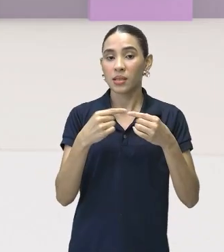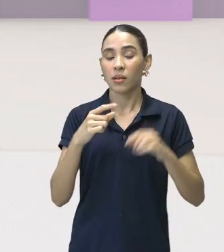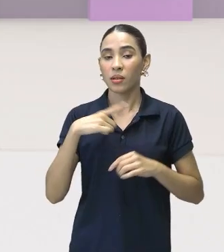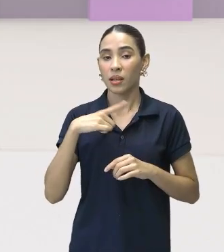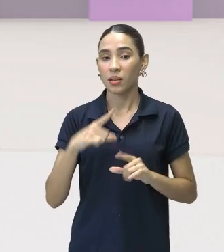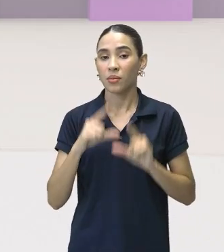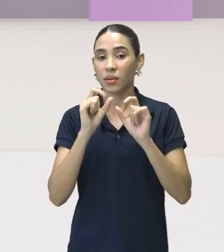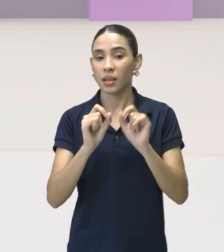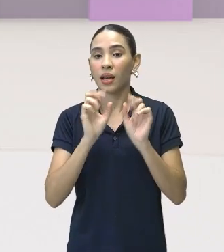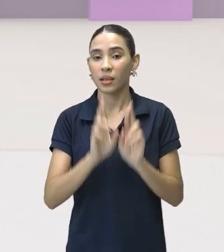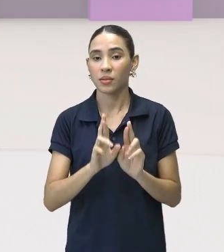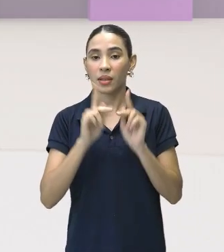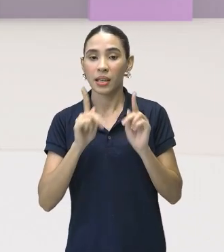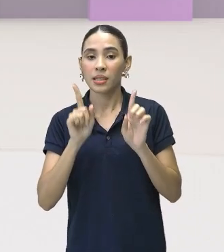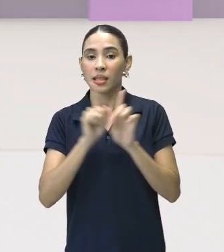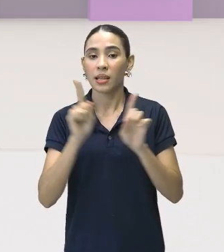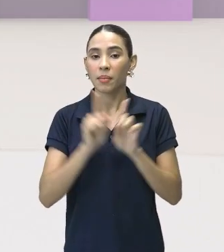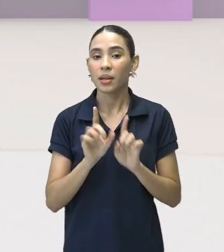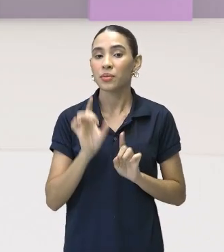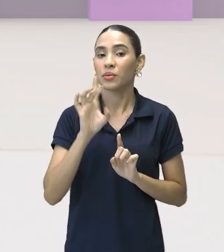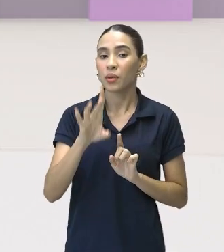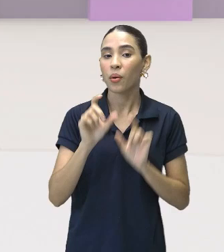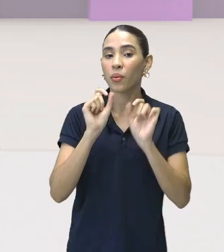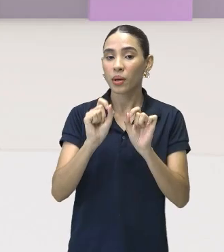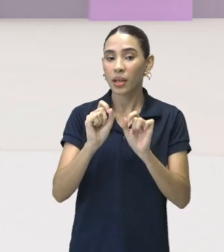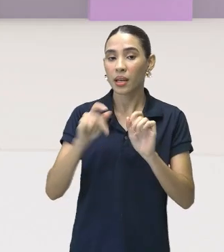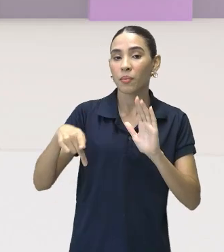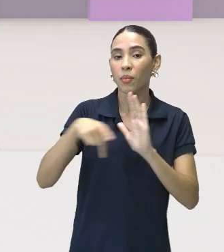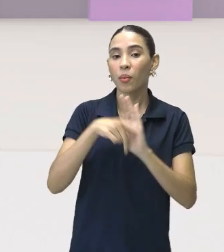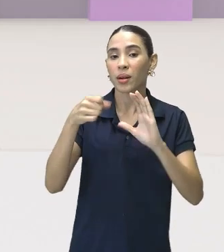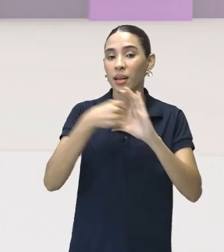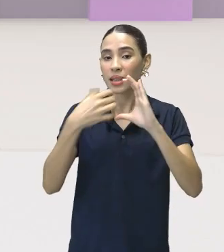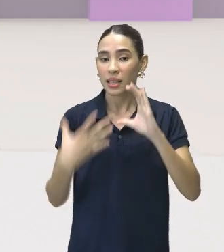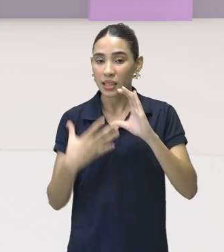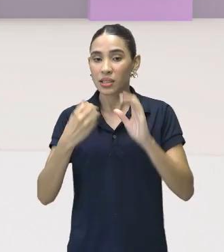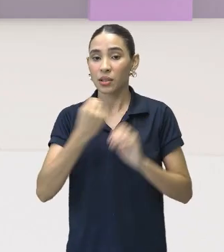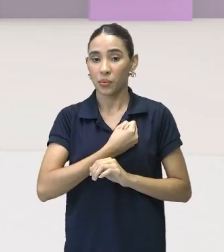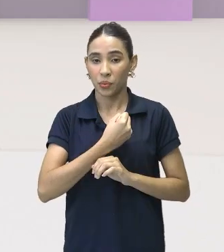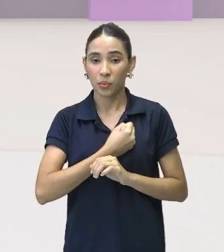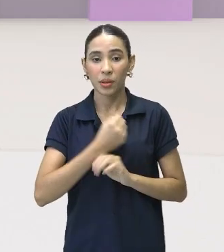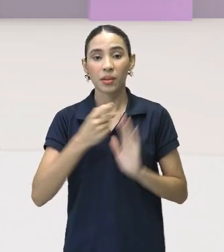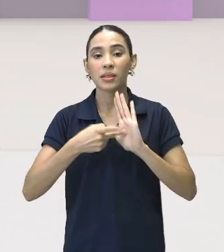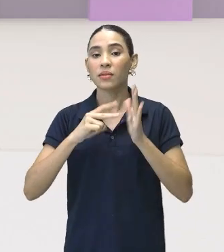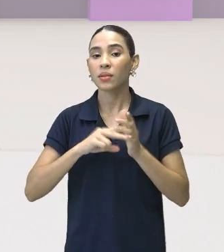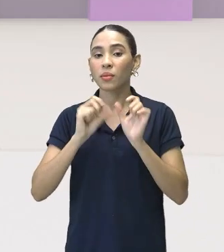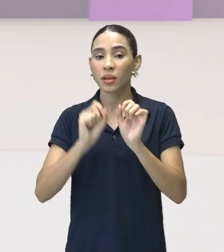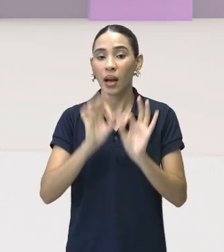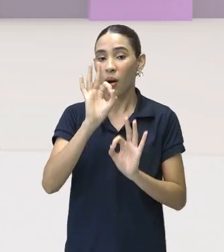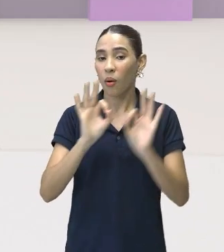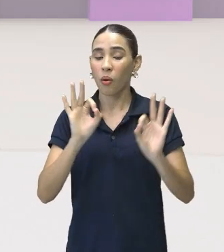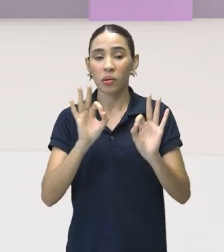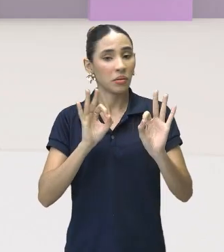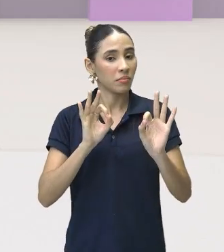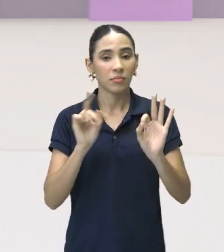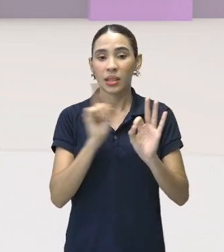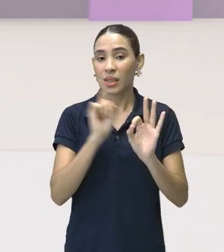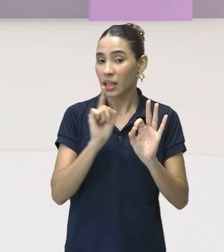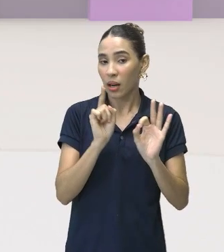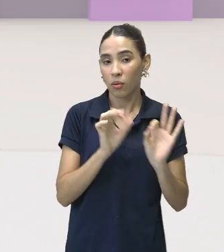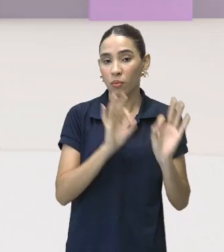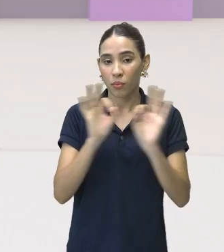combinações, há a diferenciação apenas pela natureza dos elementos, ou seja, a ordem